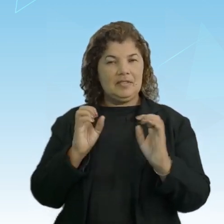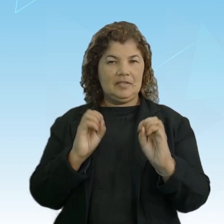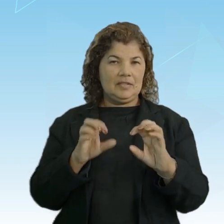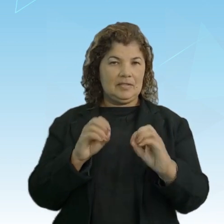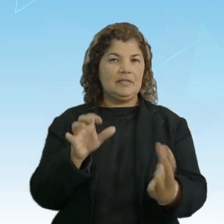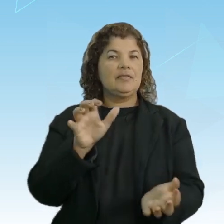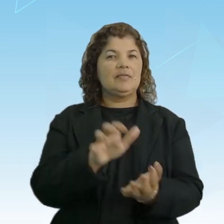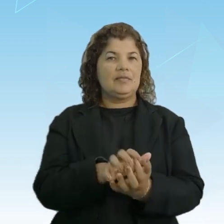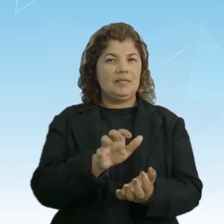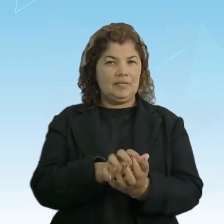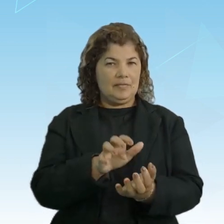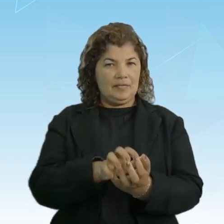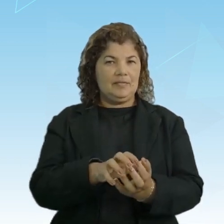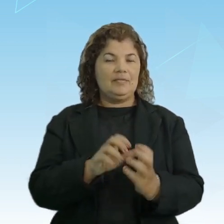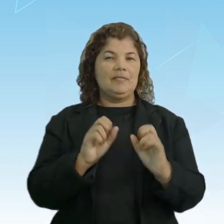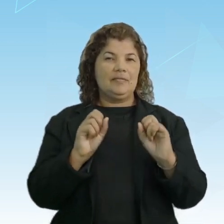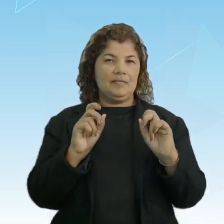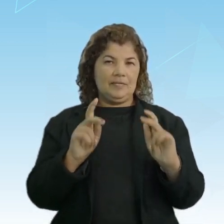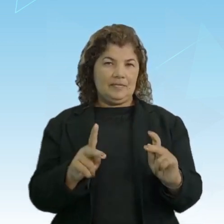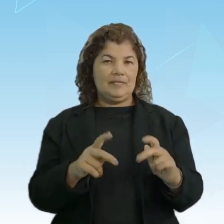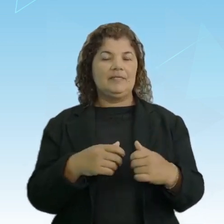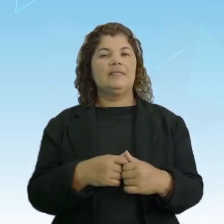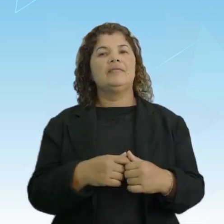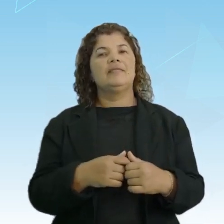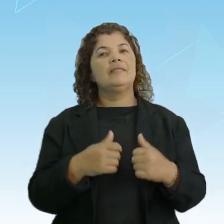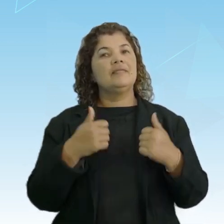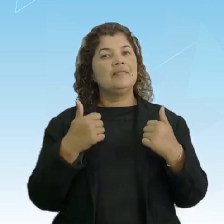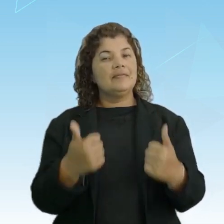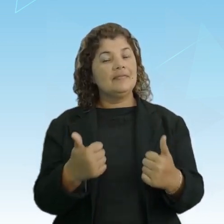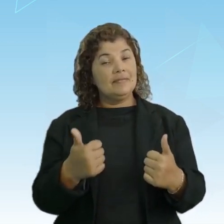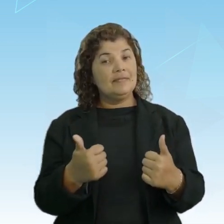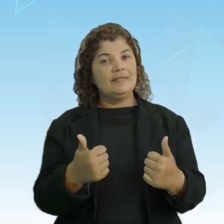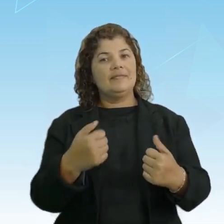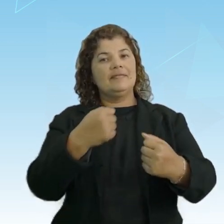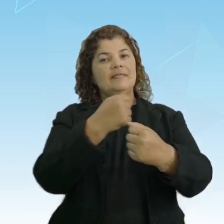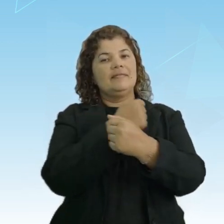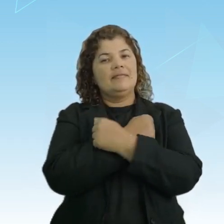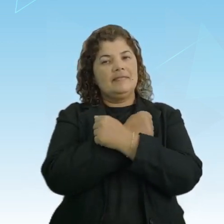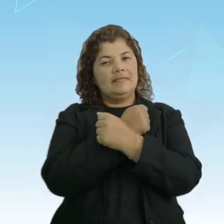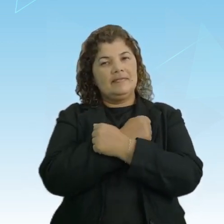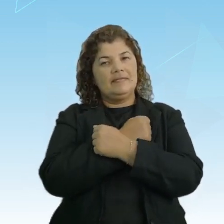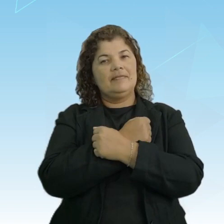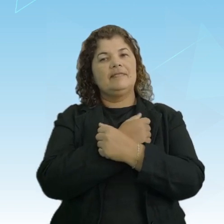Pernambuco. Ok? E aqui eu deixo um fortíssimo abraço para vocês